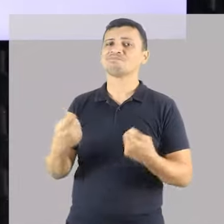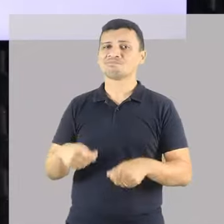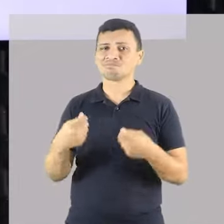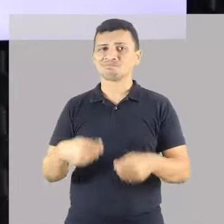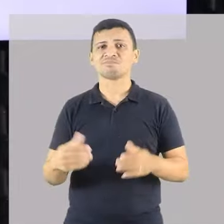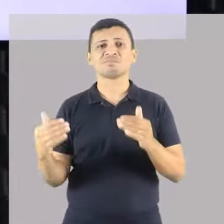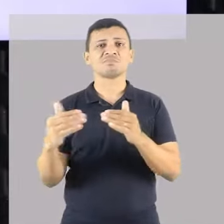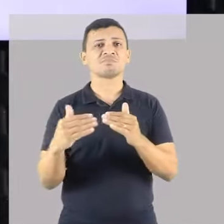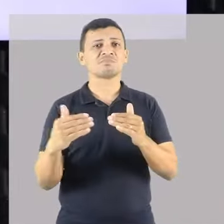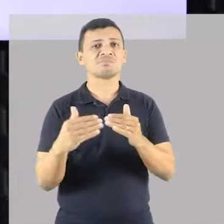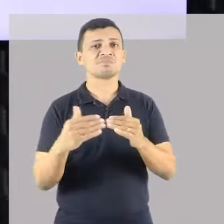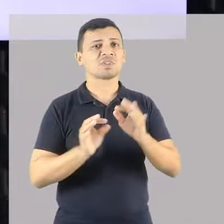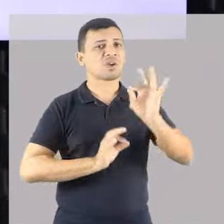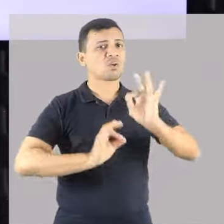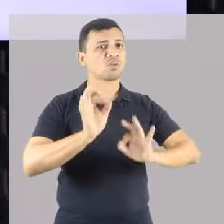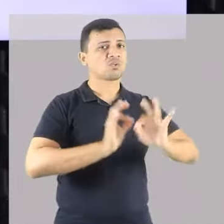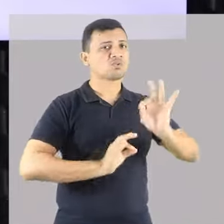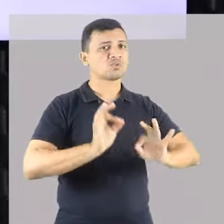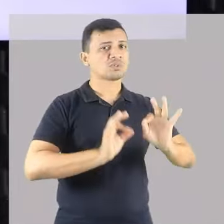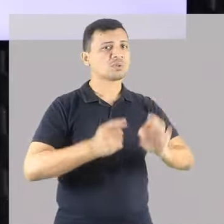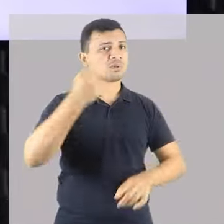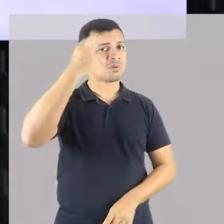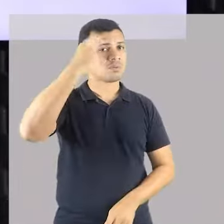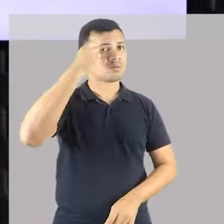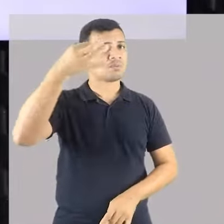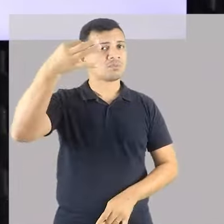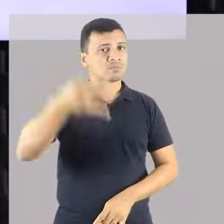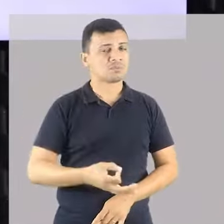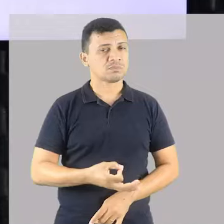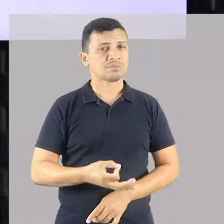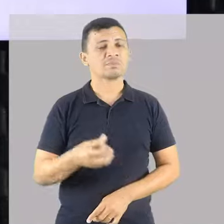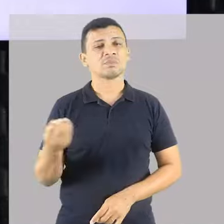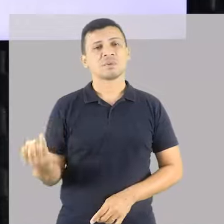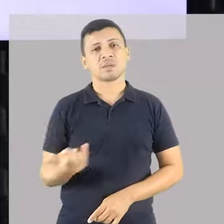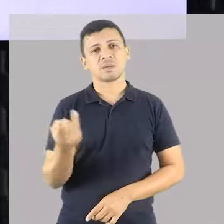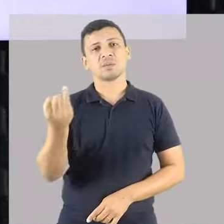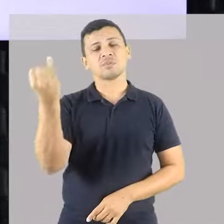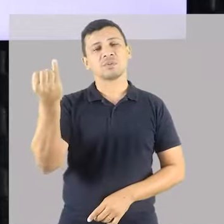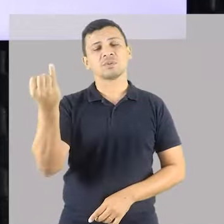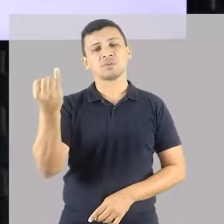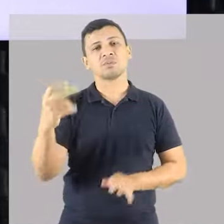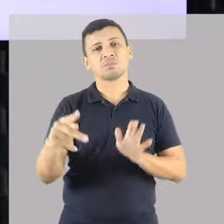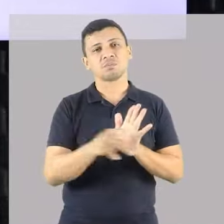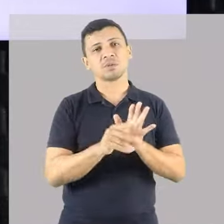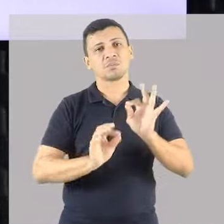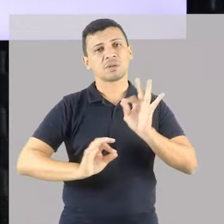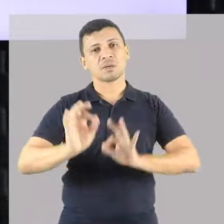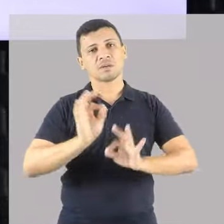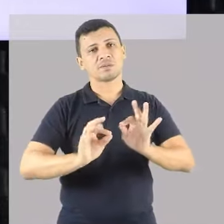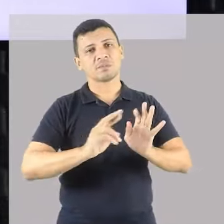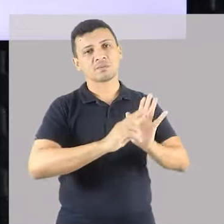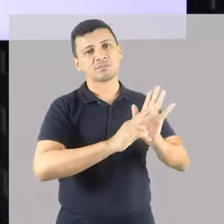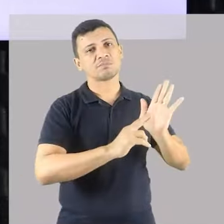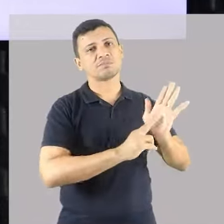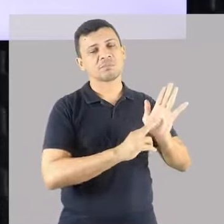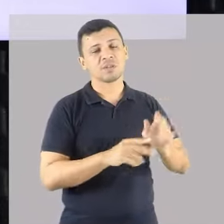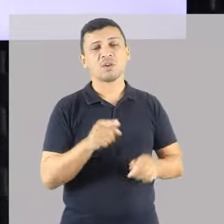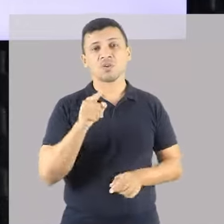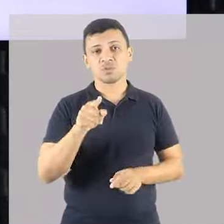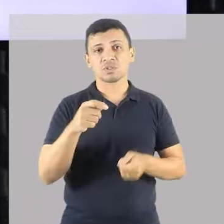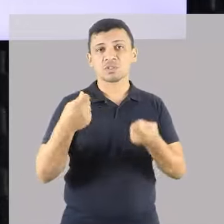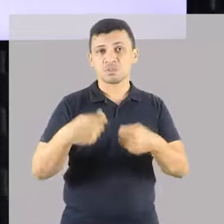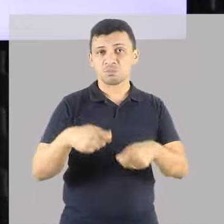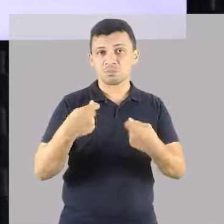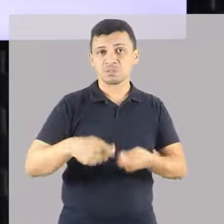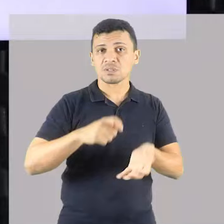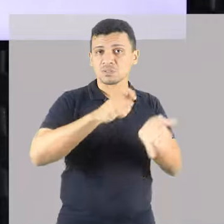está associado a uma construção lógica isso é um ponto importantíssimo na própria elaboração da redação você que vai a